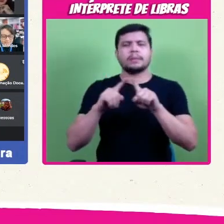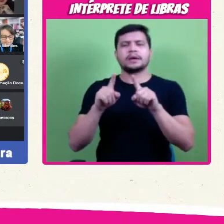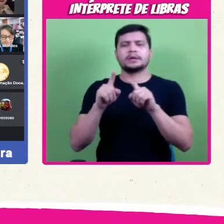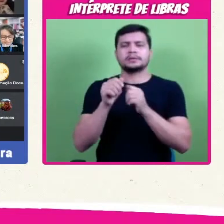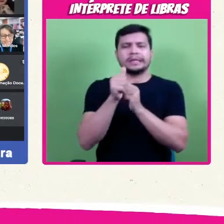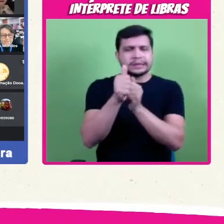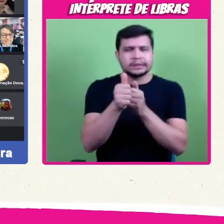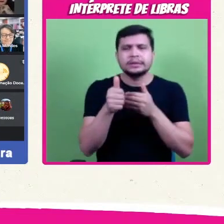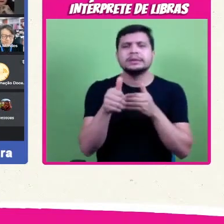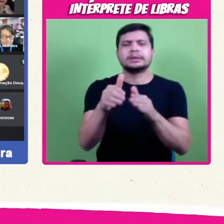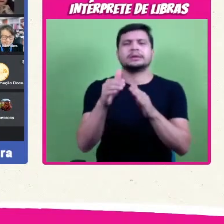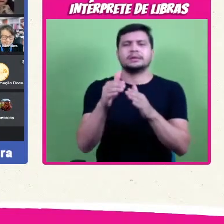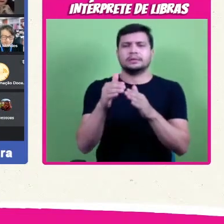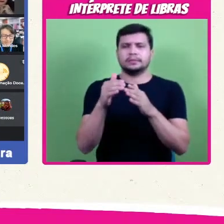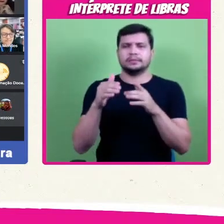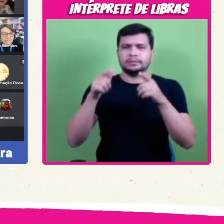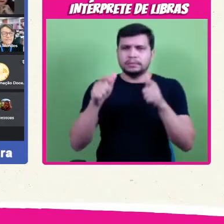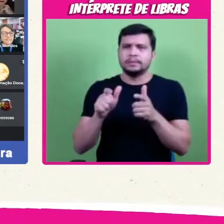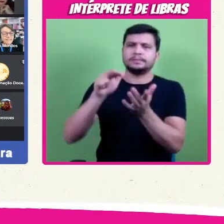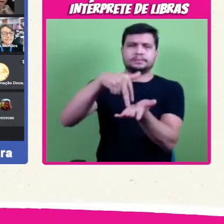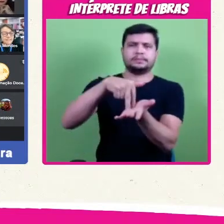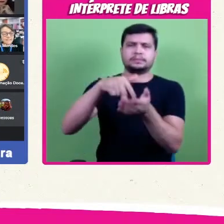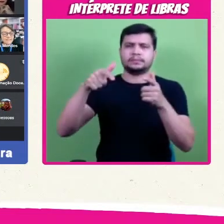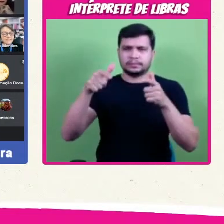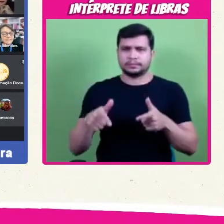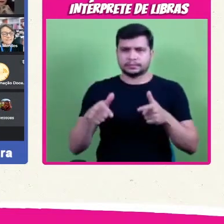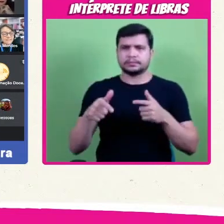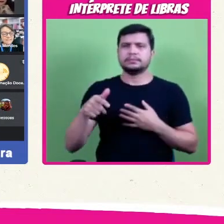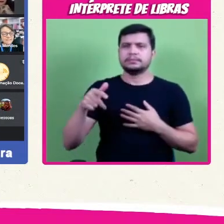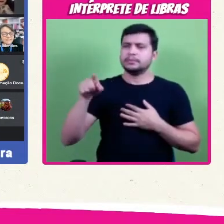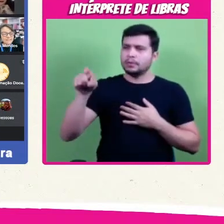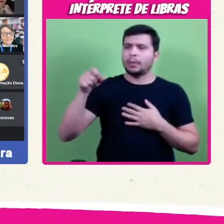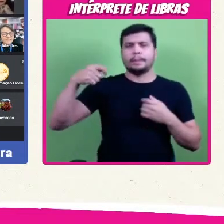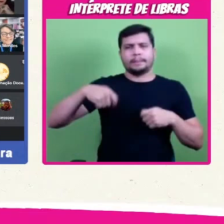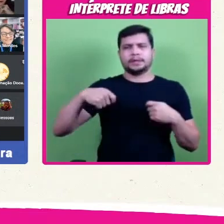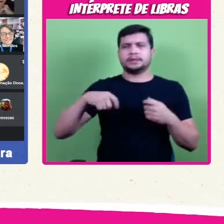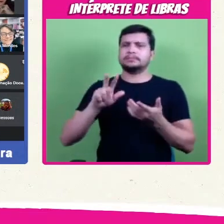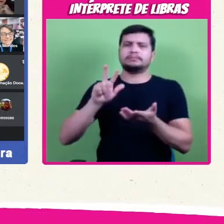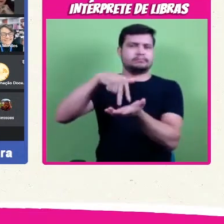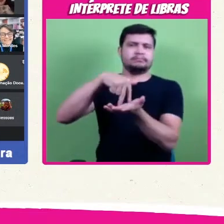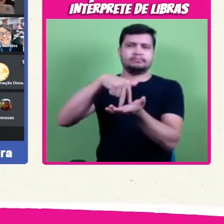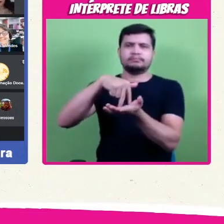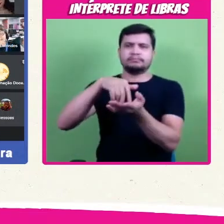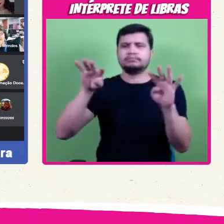ocupando espaços, né, como a gente falou. A sua voz é muito importante, ela precisa ser ouvida.